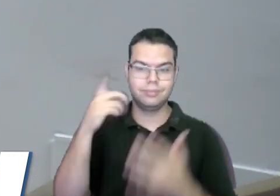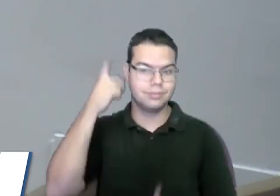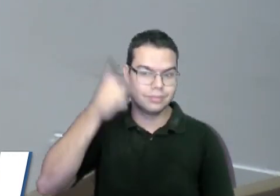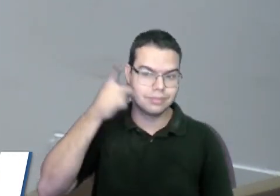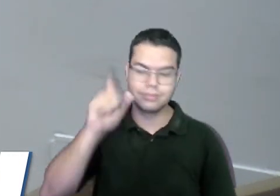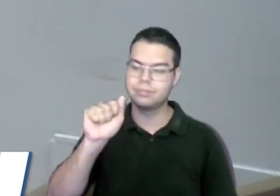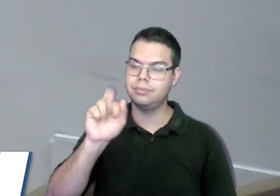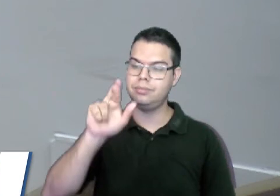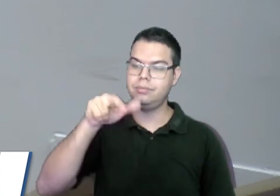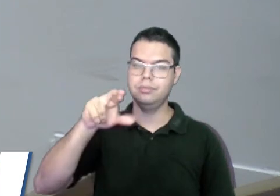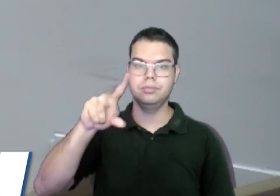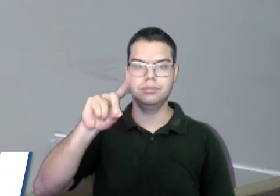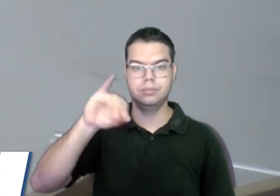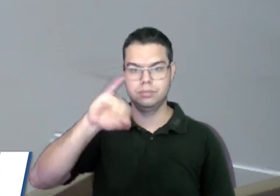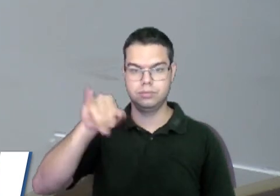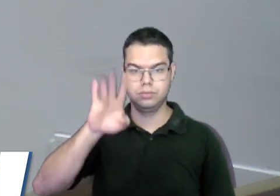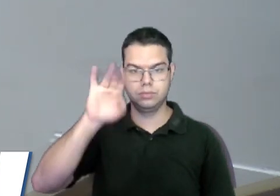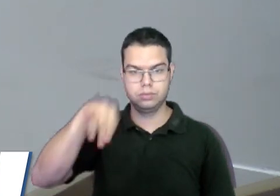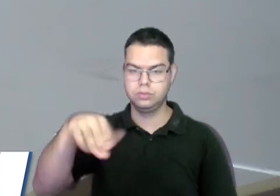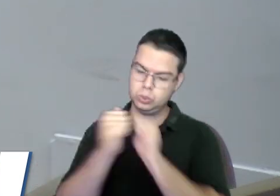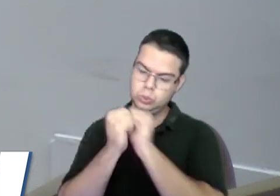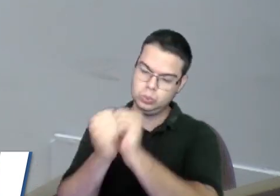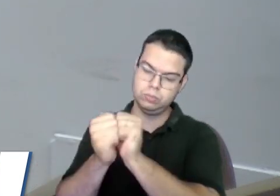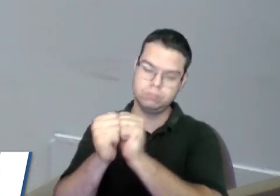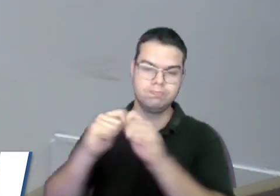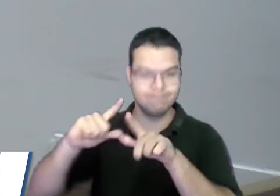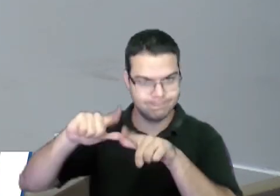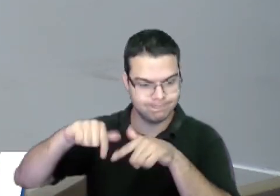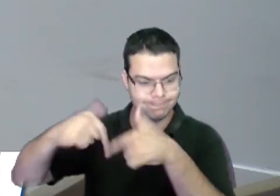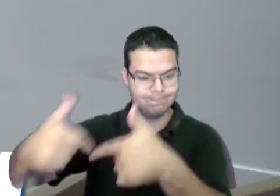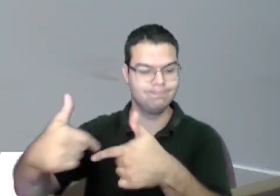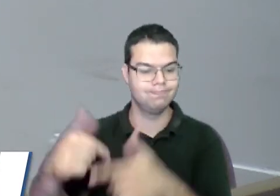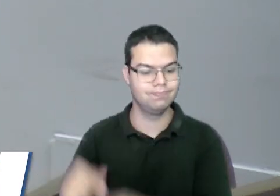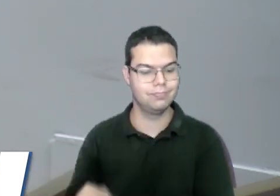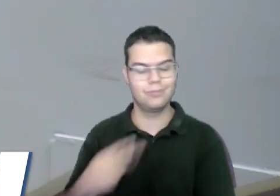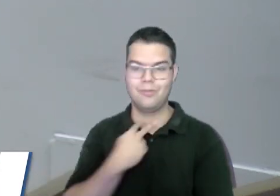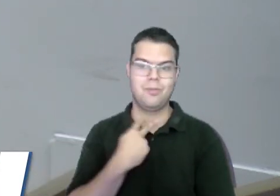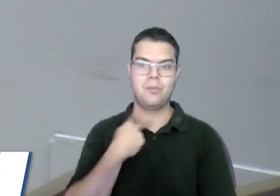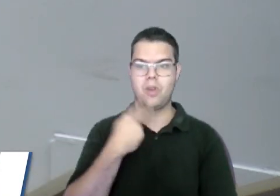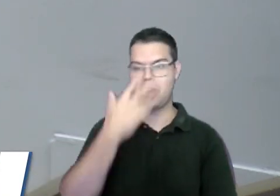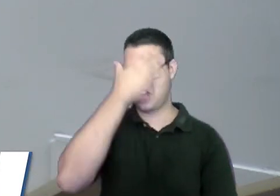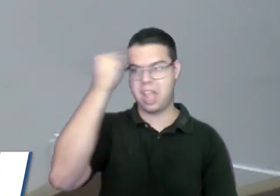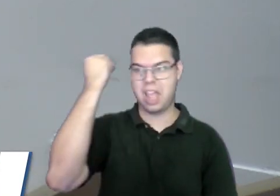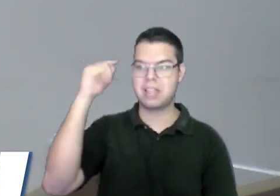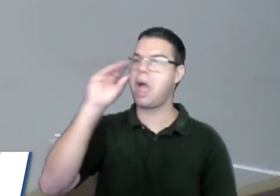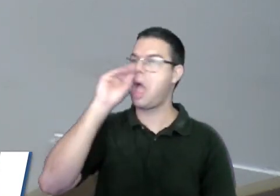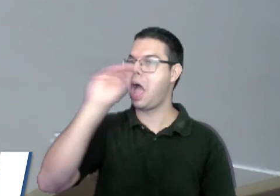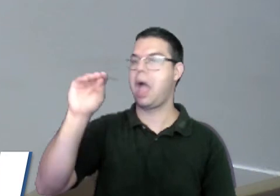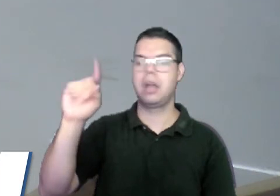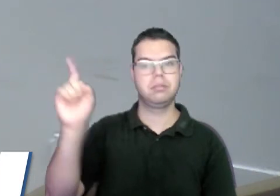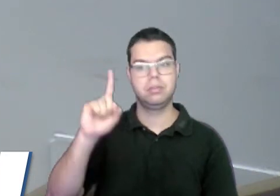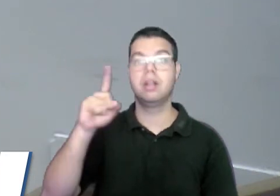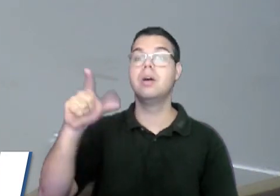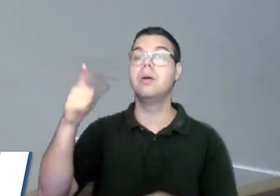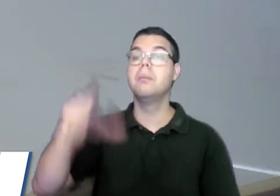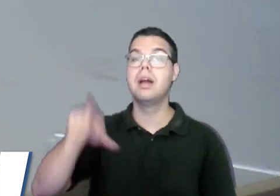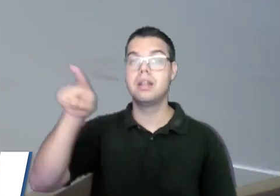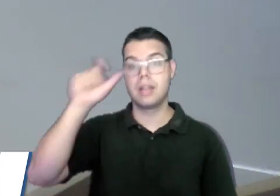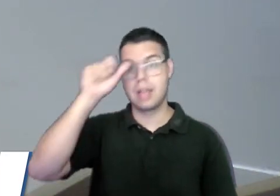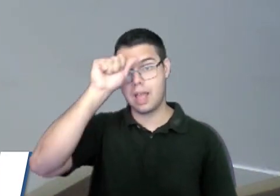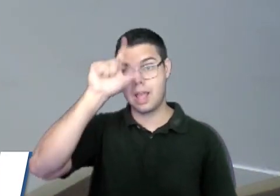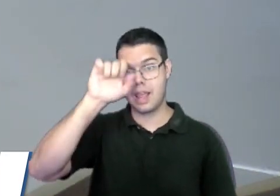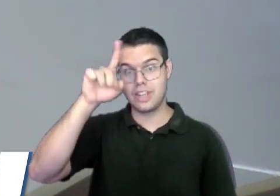caminhou junto com você nessa empreitada, e não posso deixar de agradecer também o nosso prefeito Alexandre,